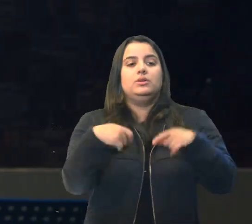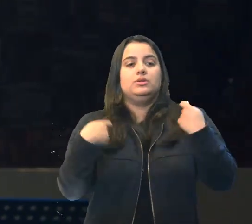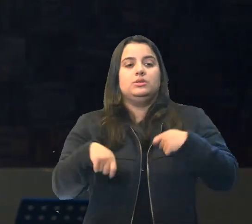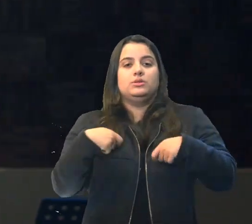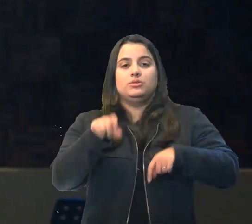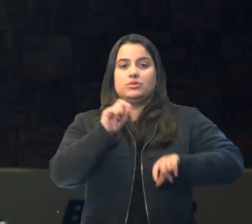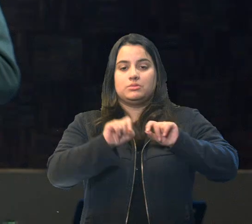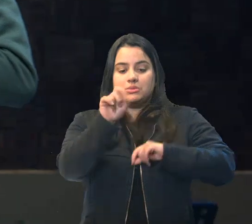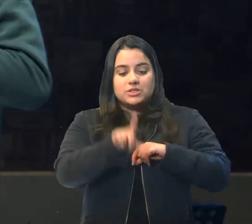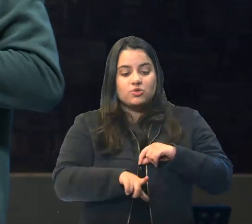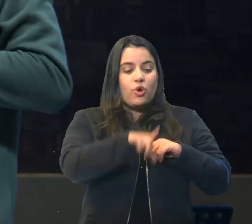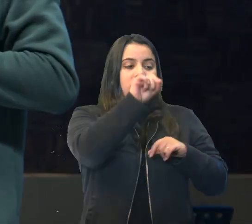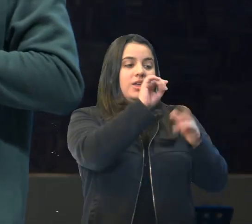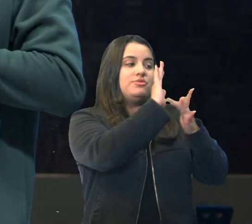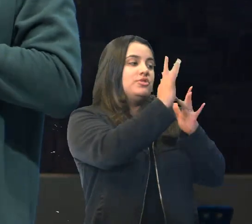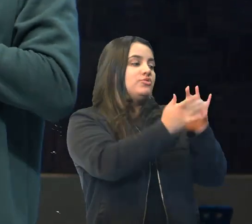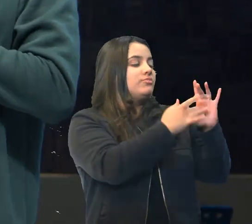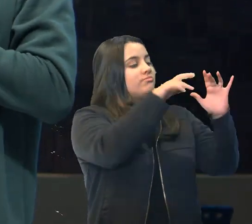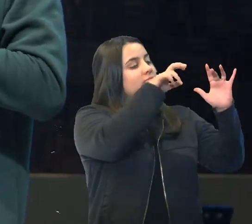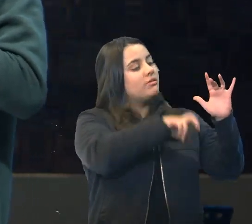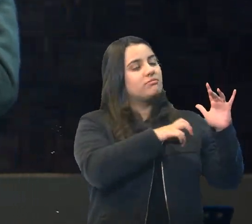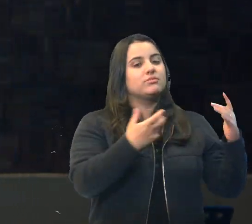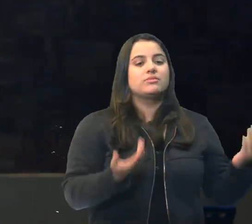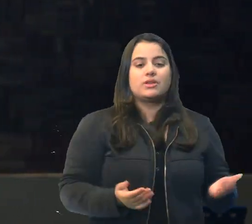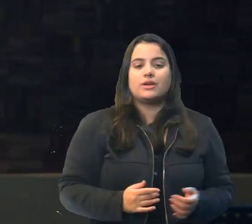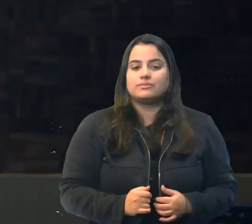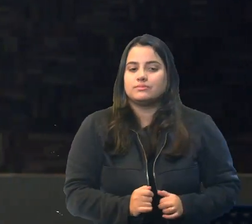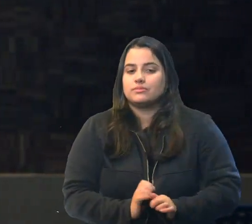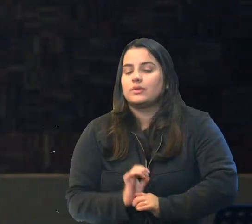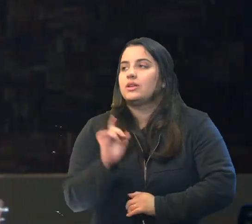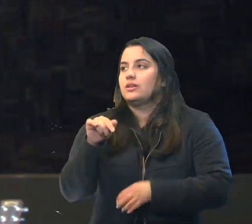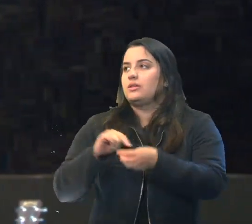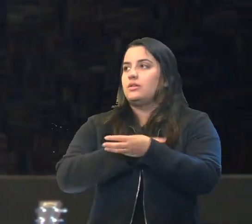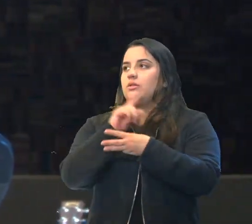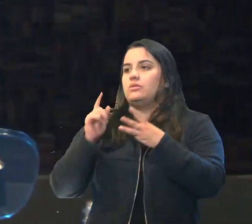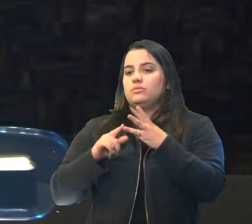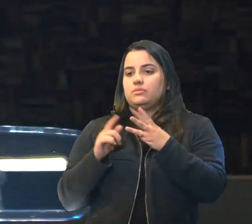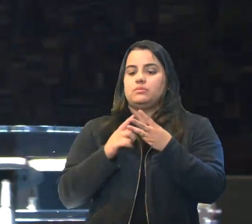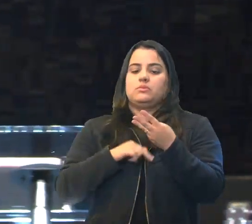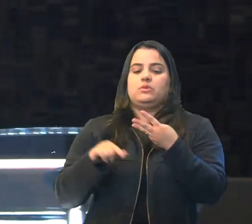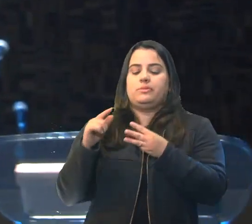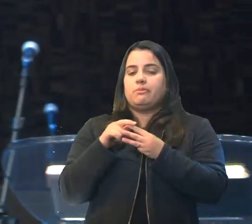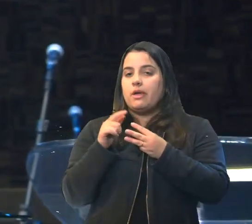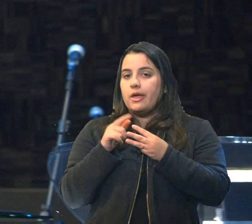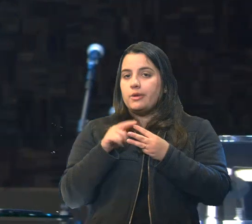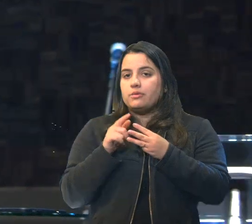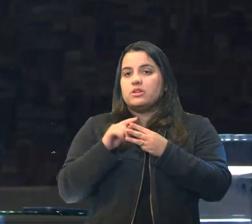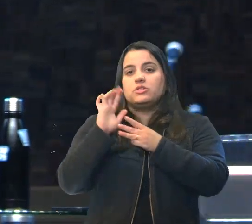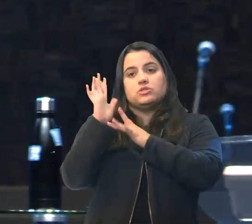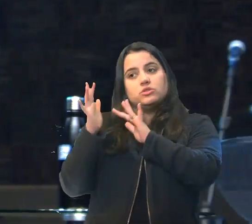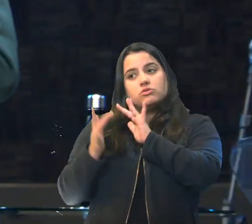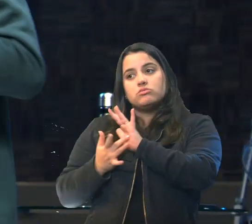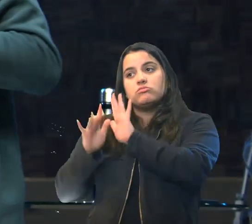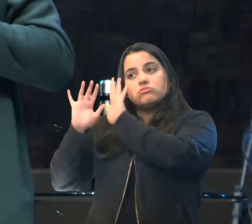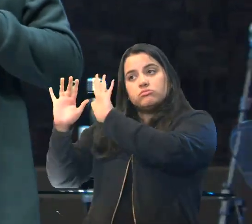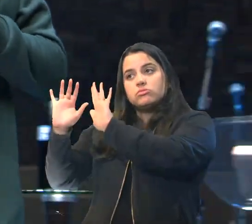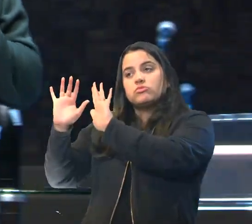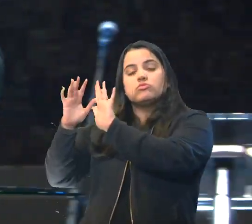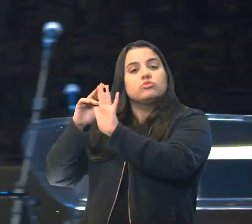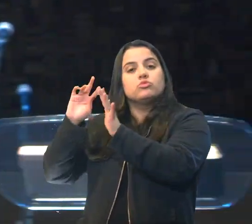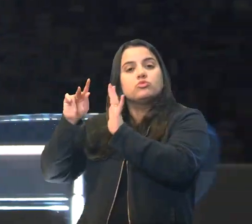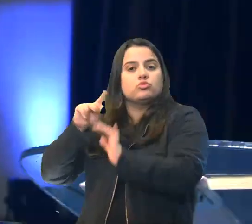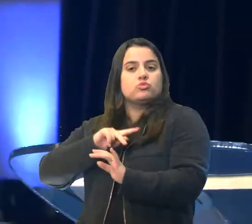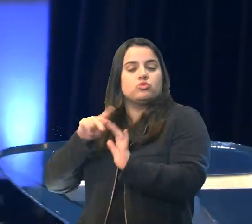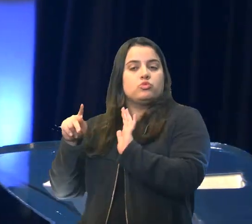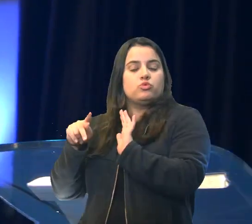boa parte. E esse é o terceiro ponto. O primeiro é não defina os papéis de Jesus. O